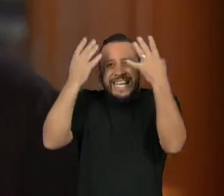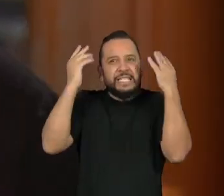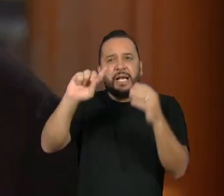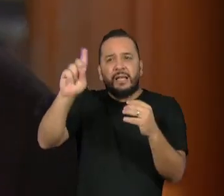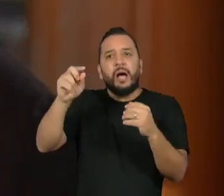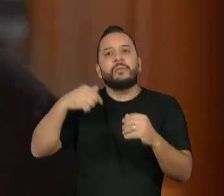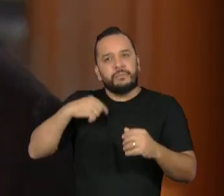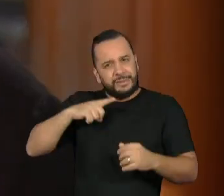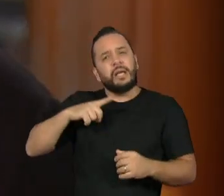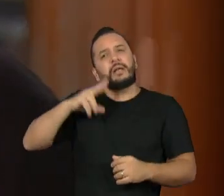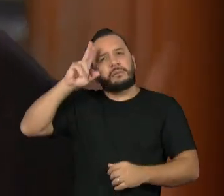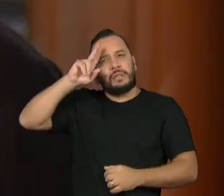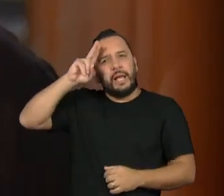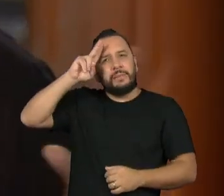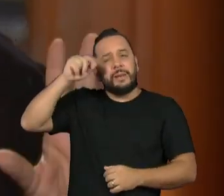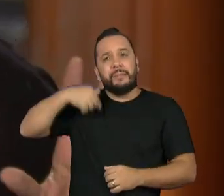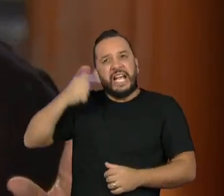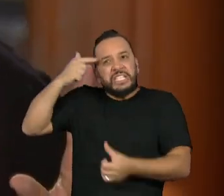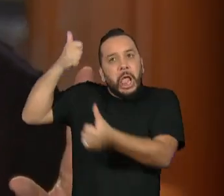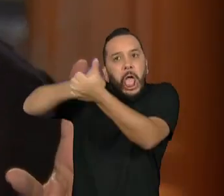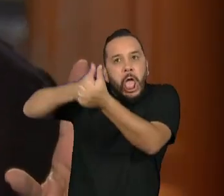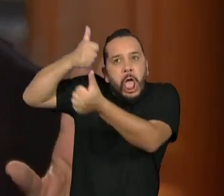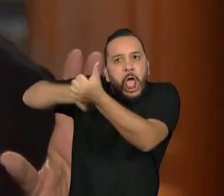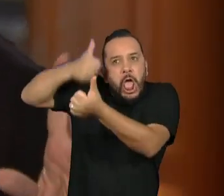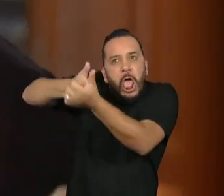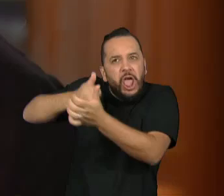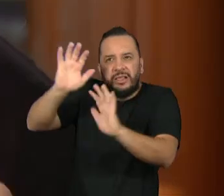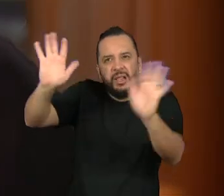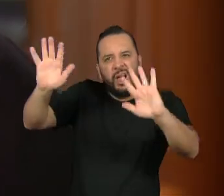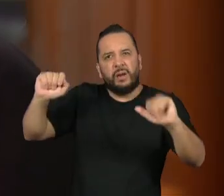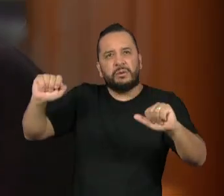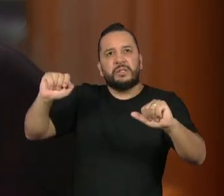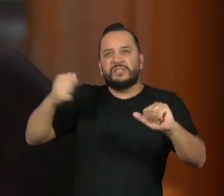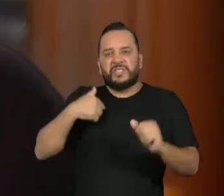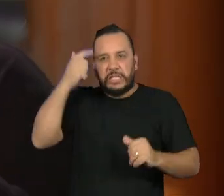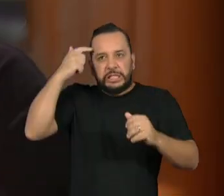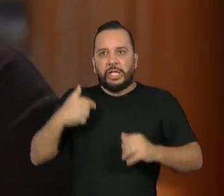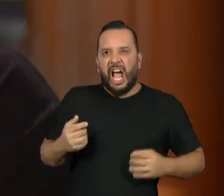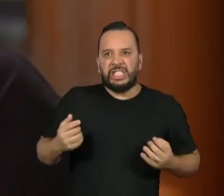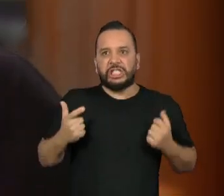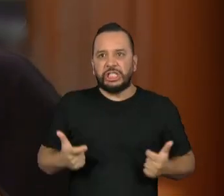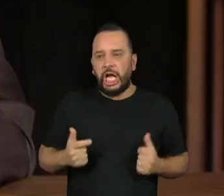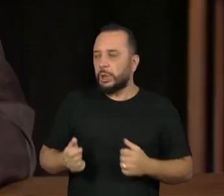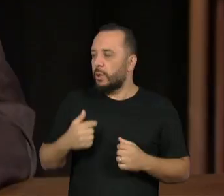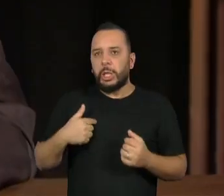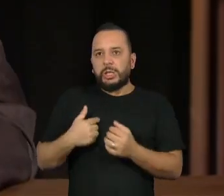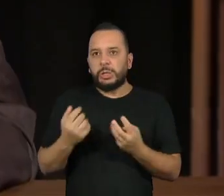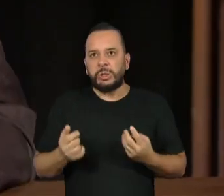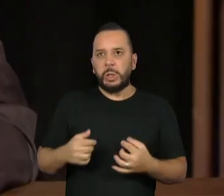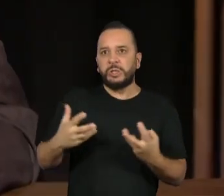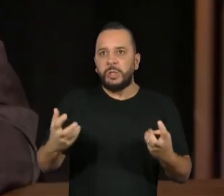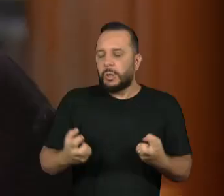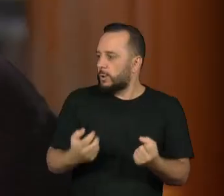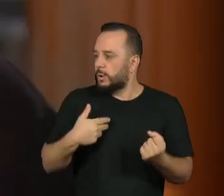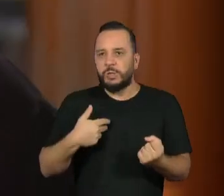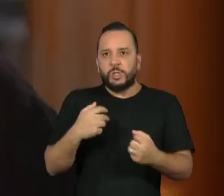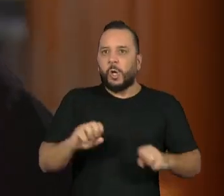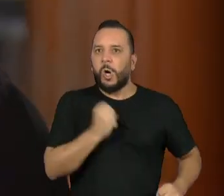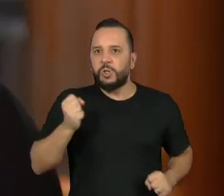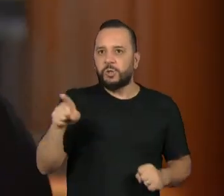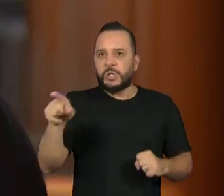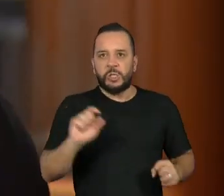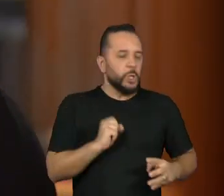pessoa foi sacana com você que sempre quase impossível mas você não fica assim alimentar é sabe que eu tô